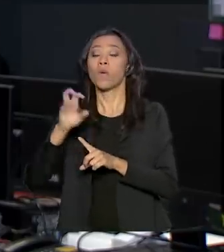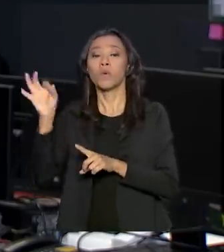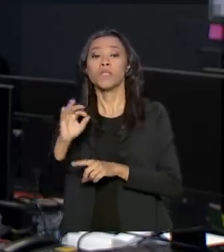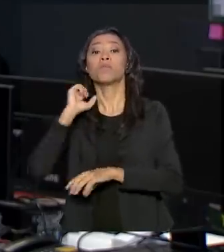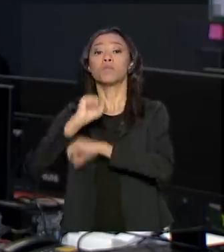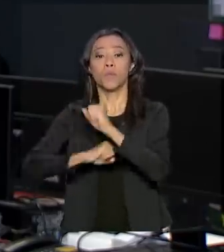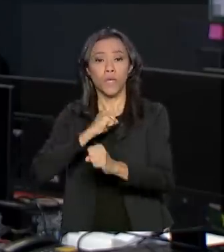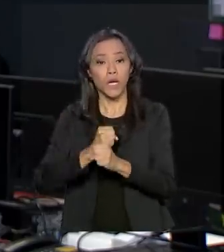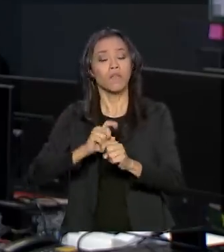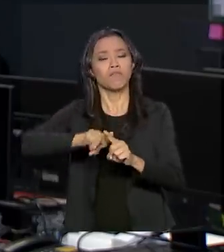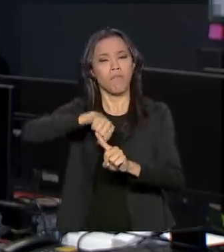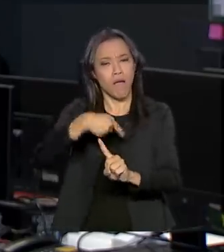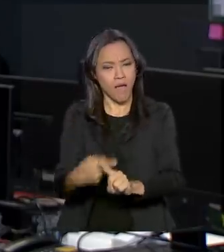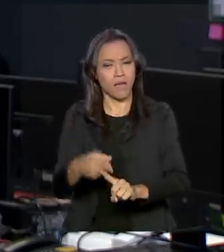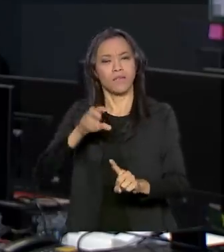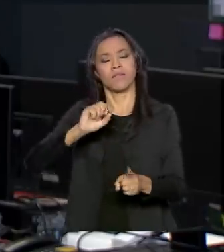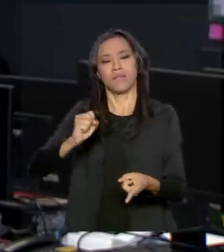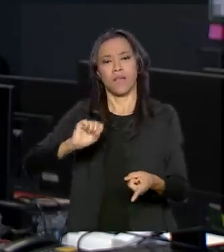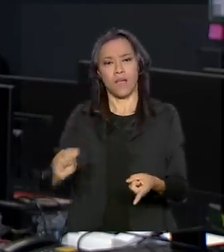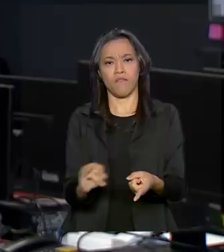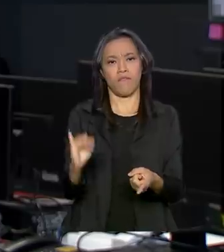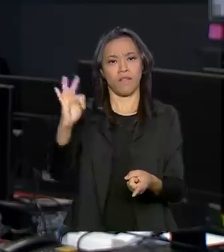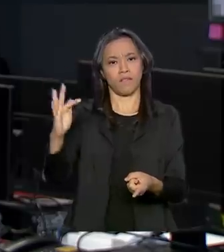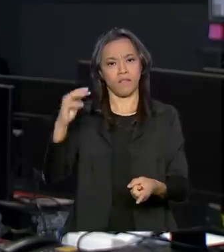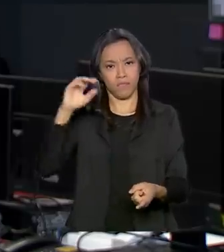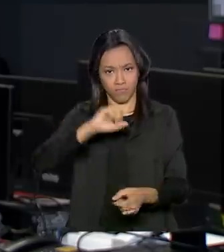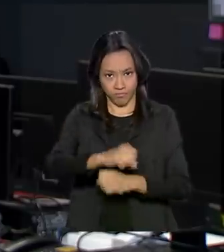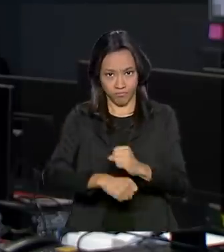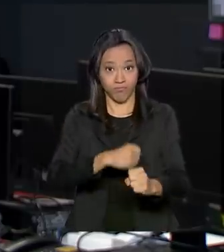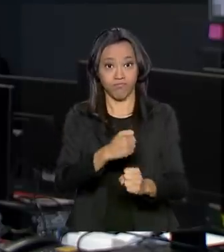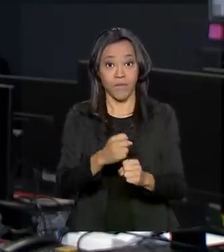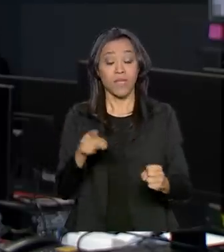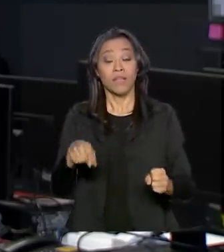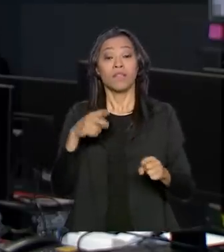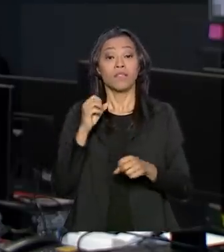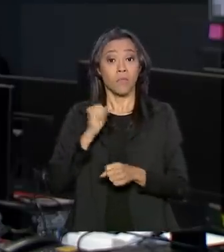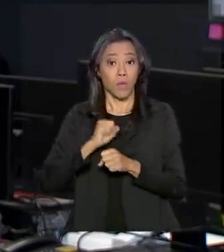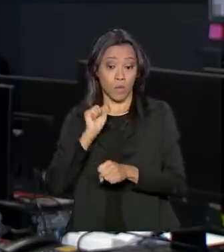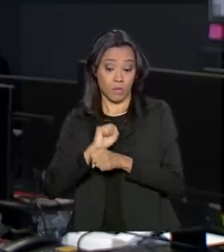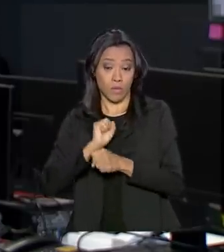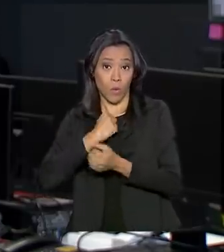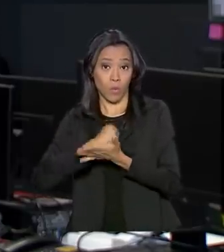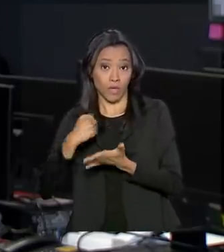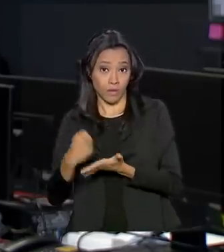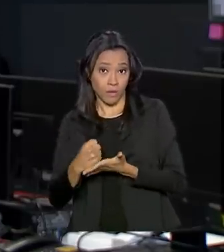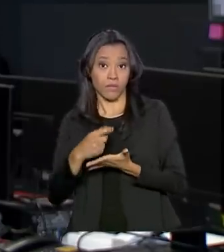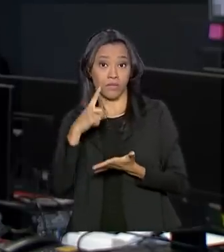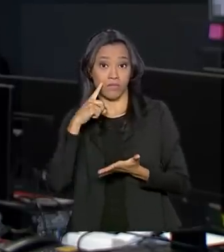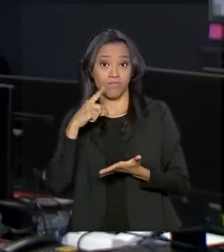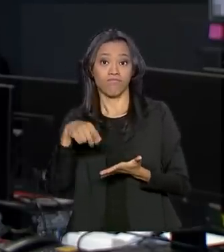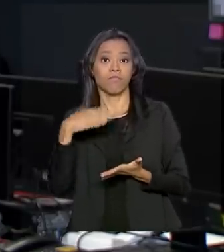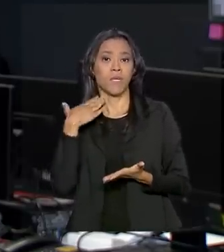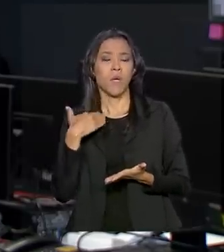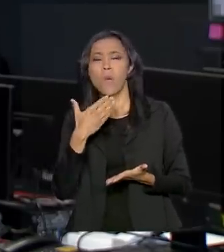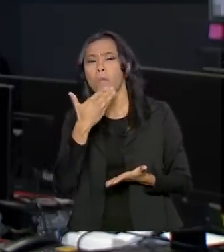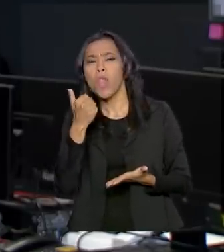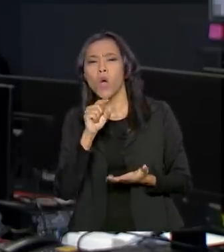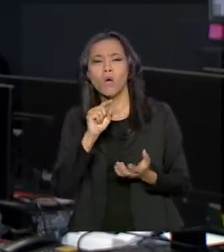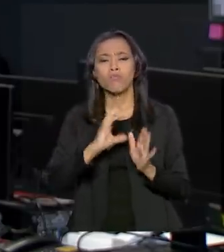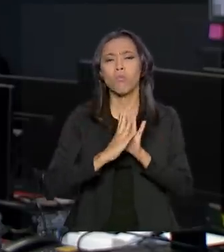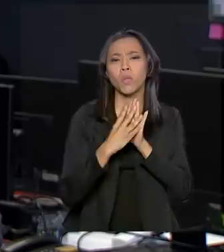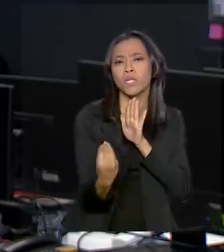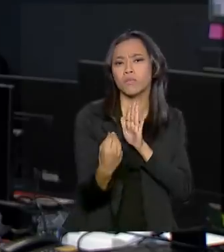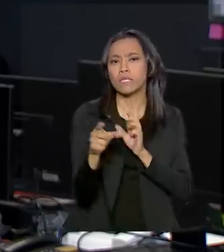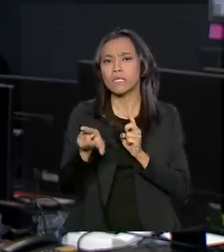mais a inflação oficial em apenas 40 dias o banco contratou o esperado para o ano para saber qual a melhor modalidade